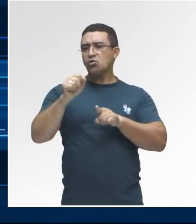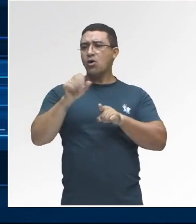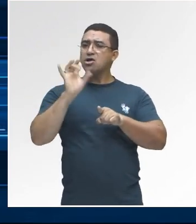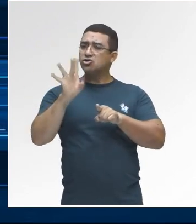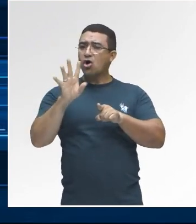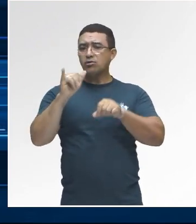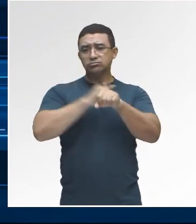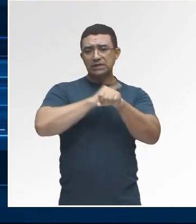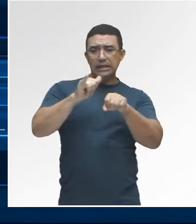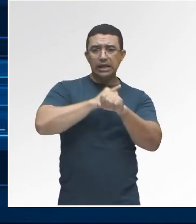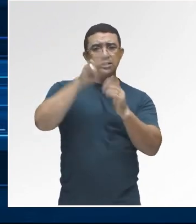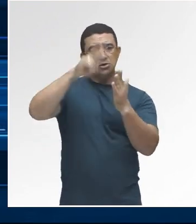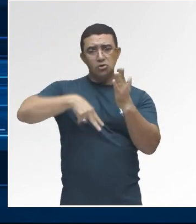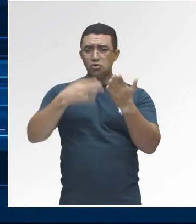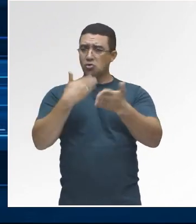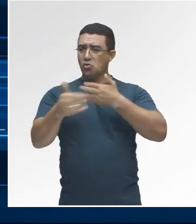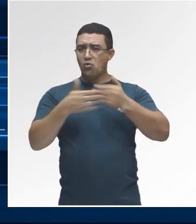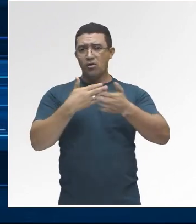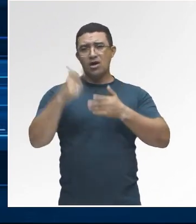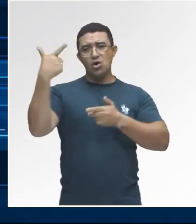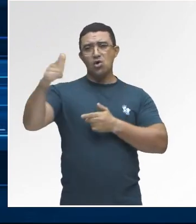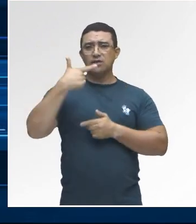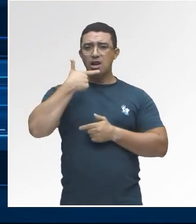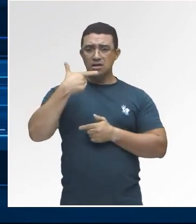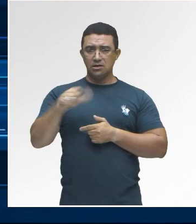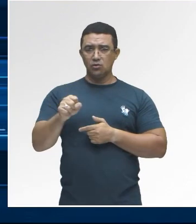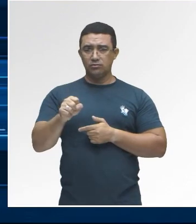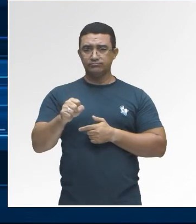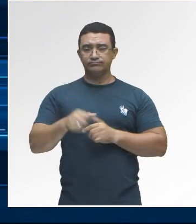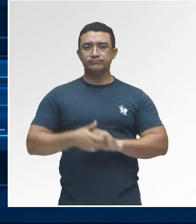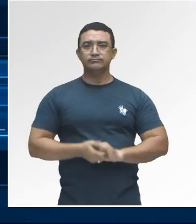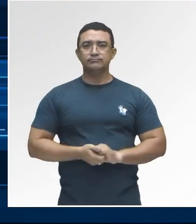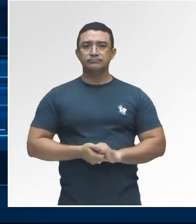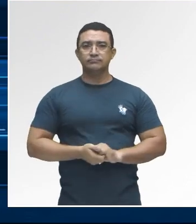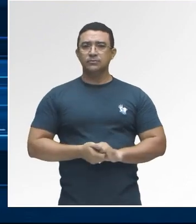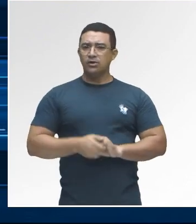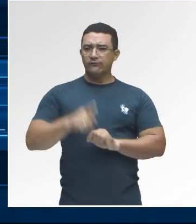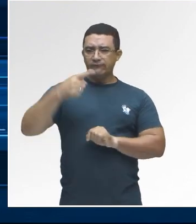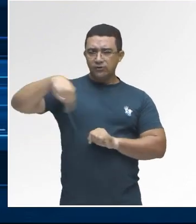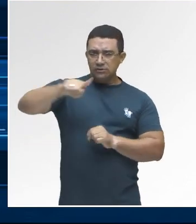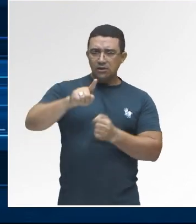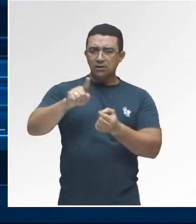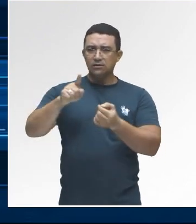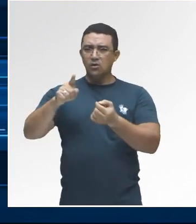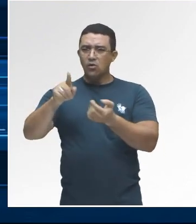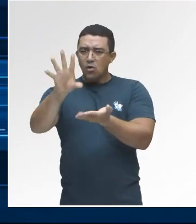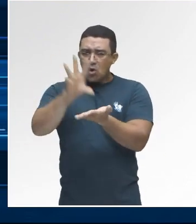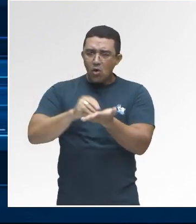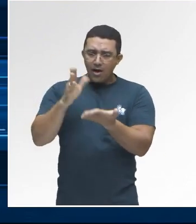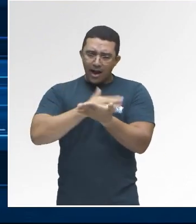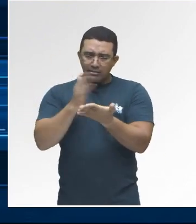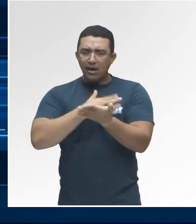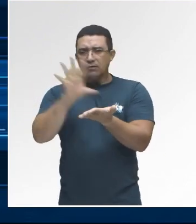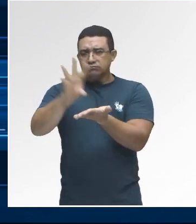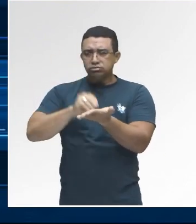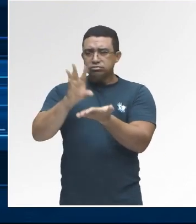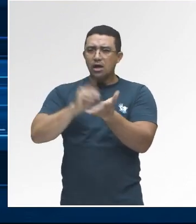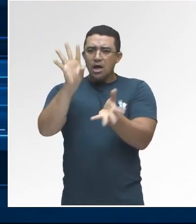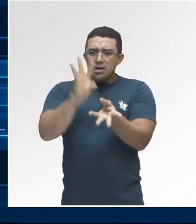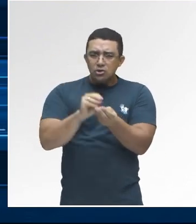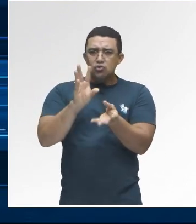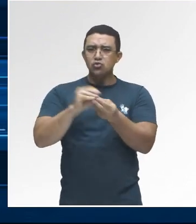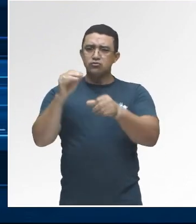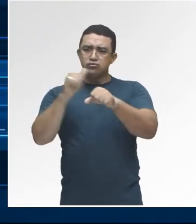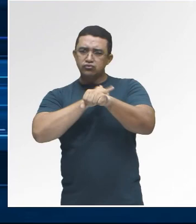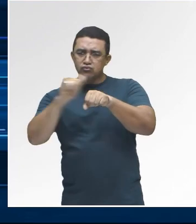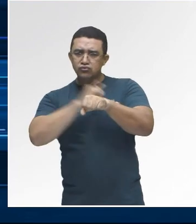Você pode ler qualquer outra língua, tudo bem? Então, deixa anotado, coloque um caderninho lá do lado de você com esse resuminho dessas